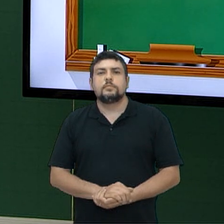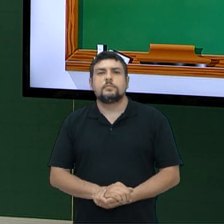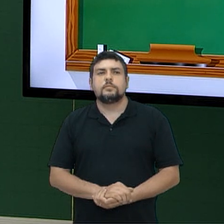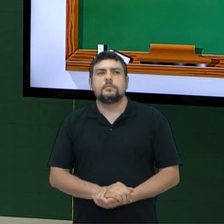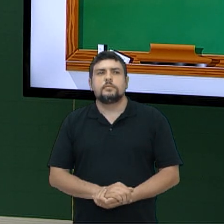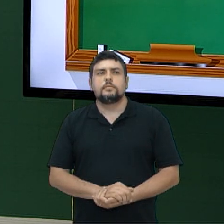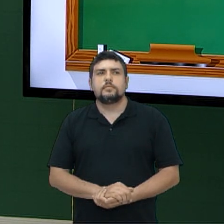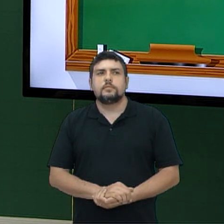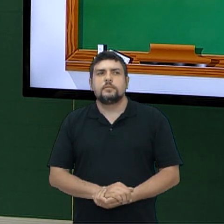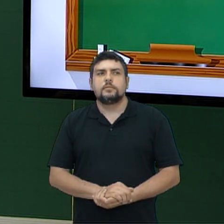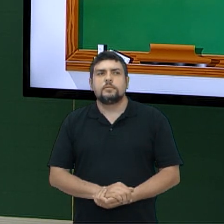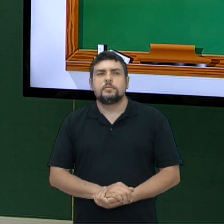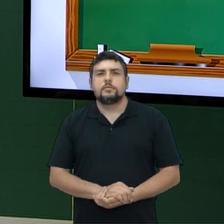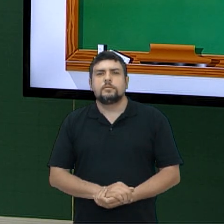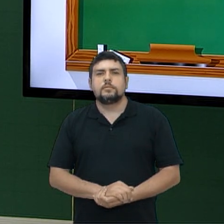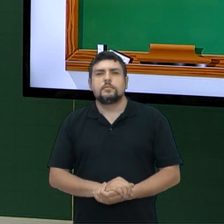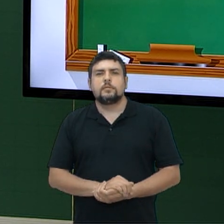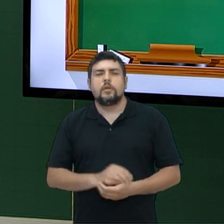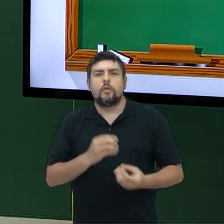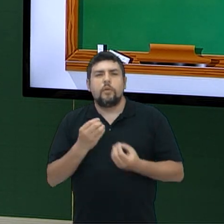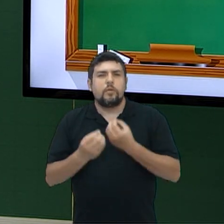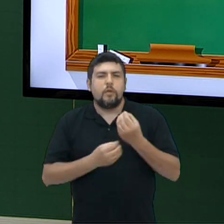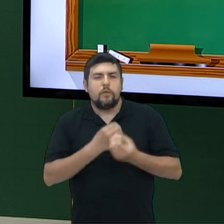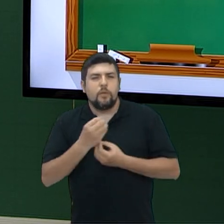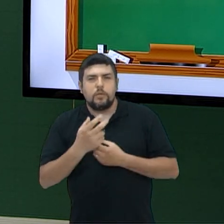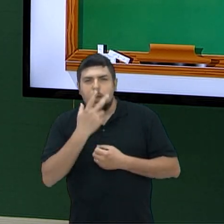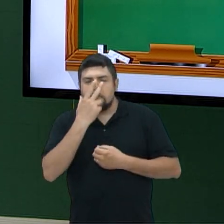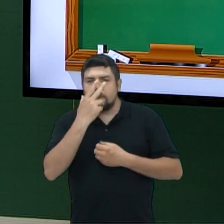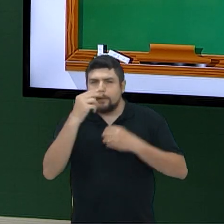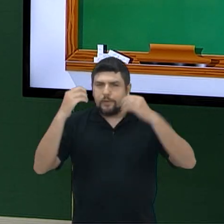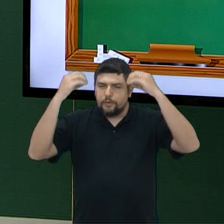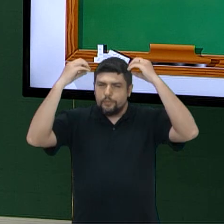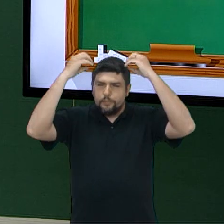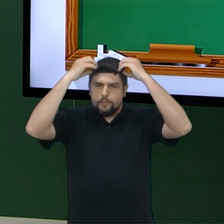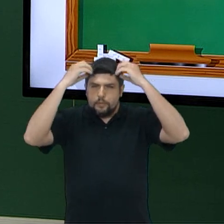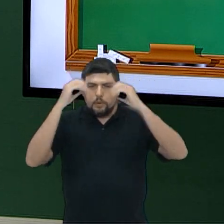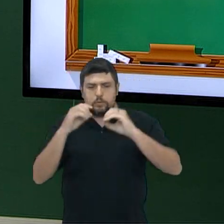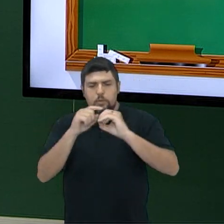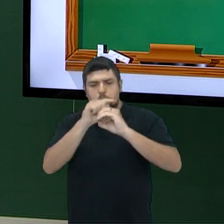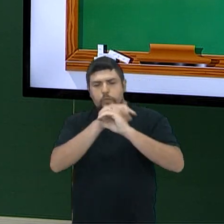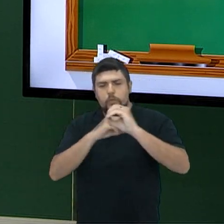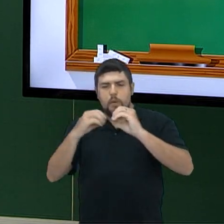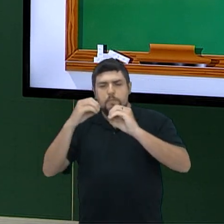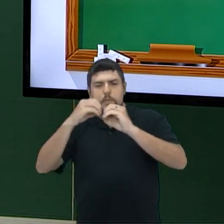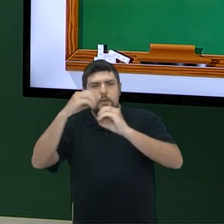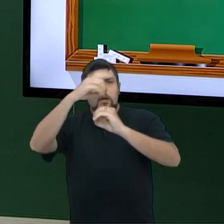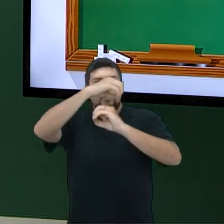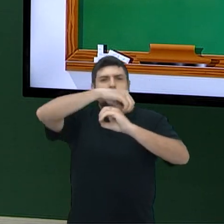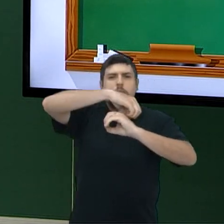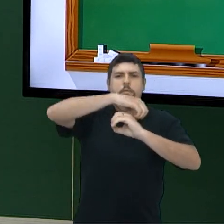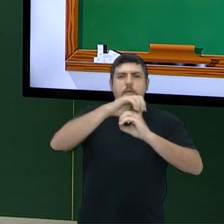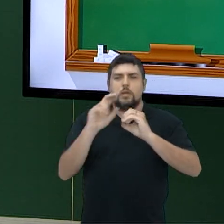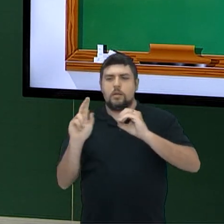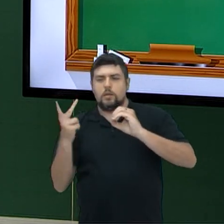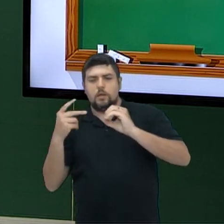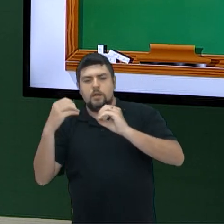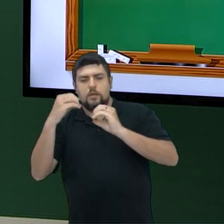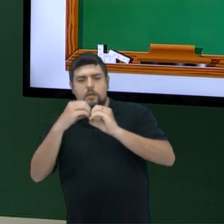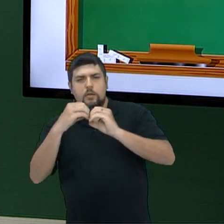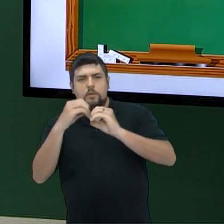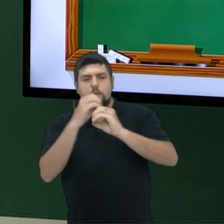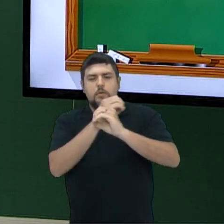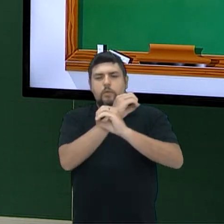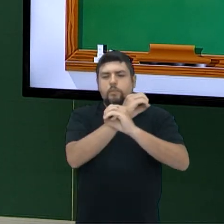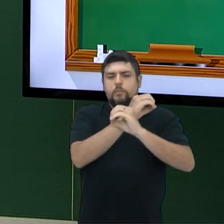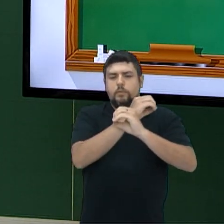nosso Mickey. Dois átomos de hidrogênio, que está representado aqui pela bolinha verde,